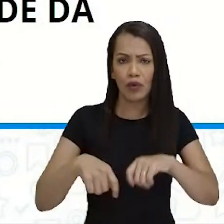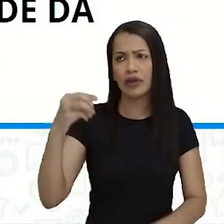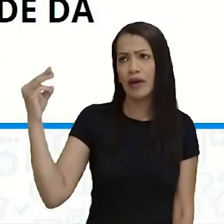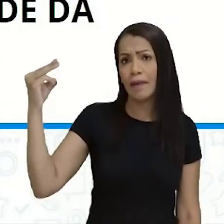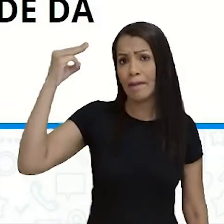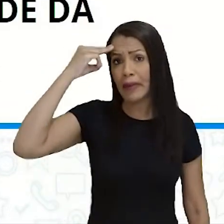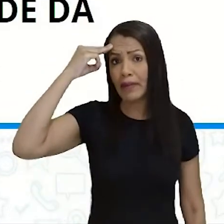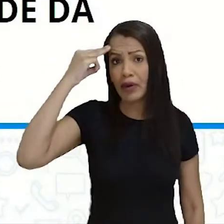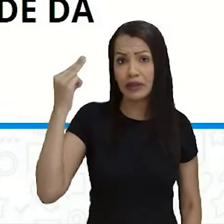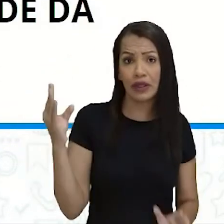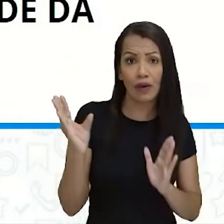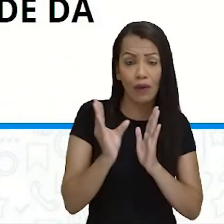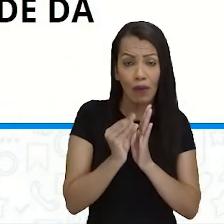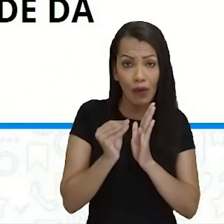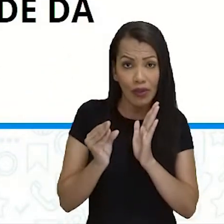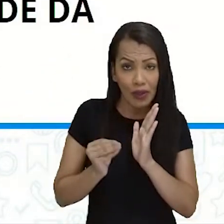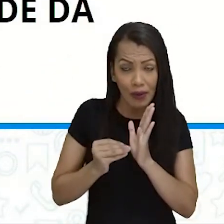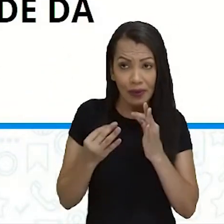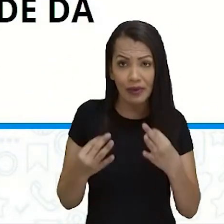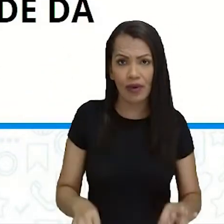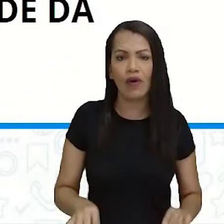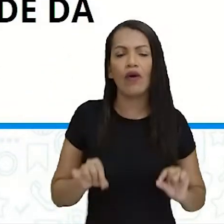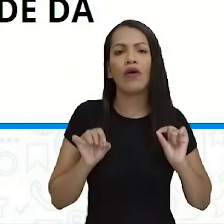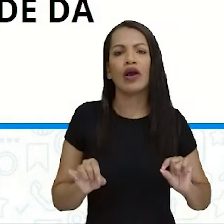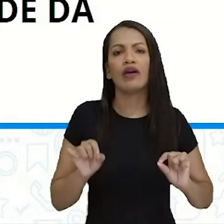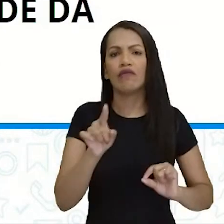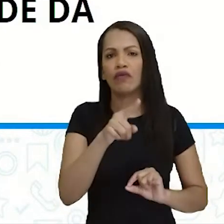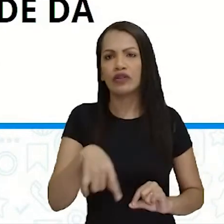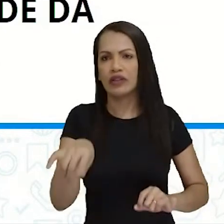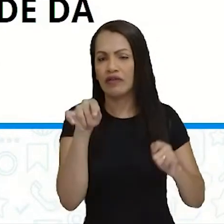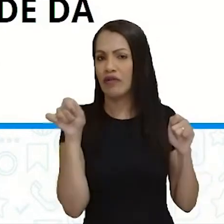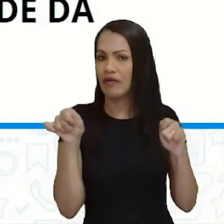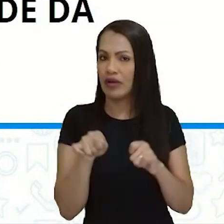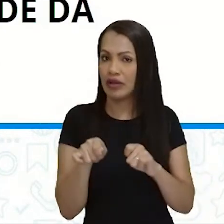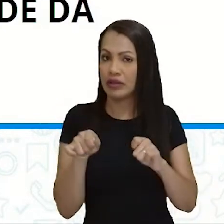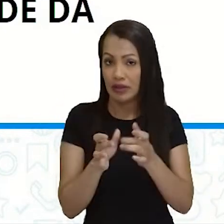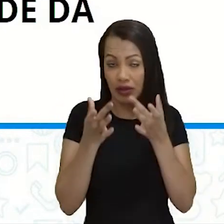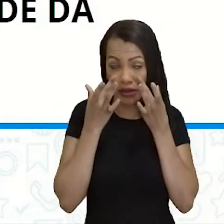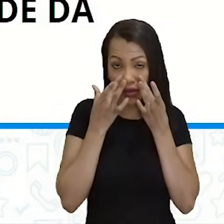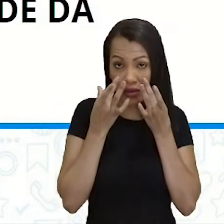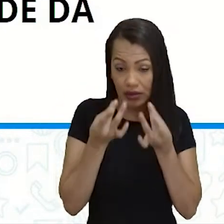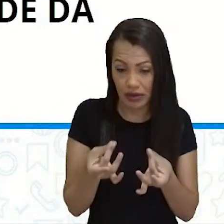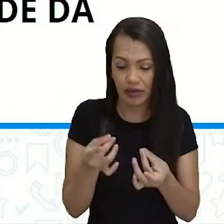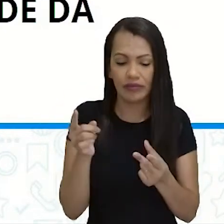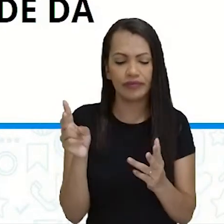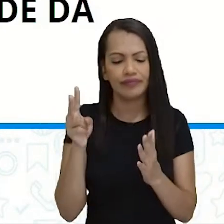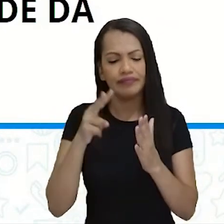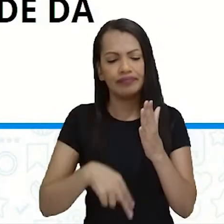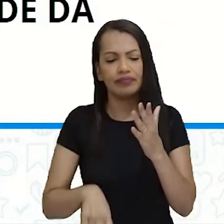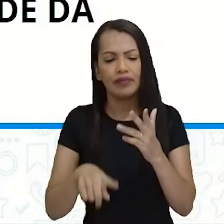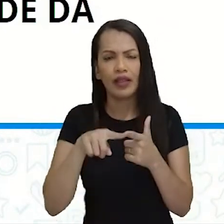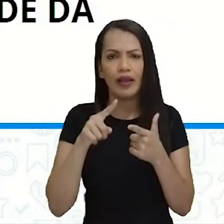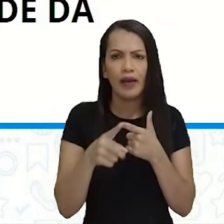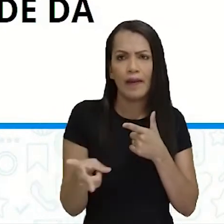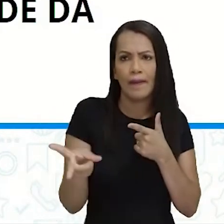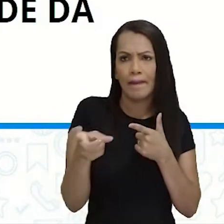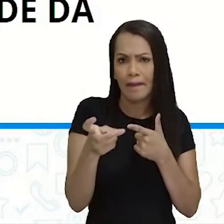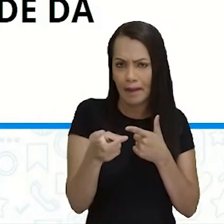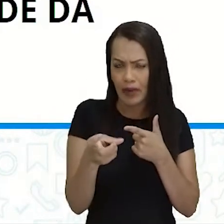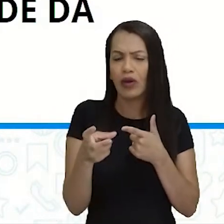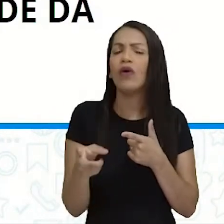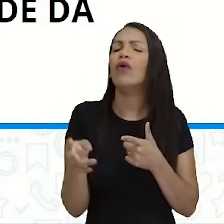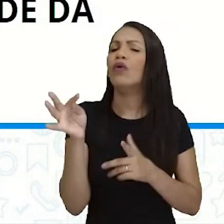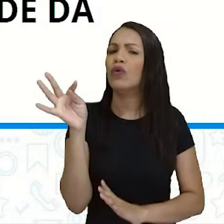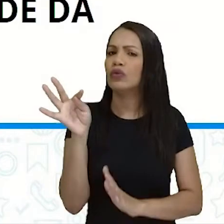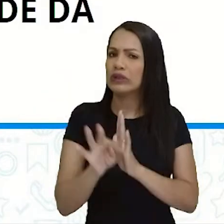fixar esse conteúdo da melhor forma. Então, o que é que vocês vão fazer? Presta bem atenção. Observe o texto a seguir e responda